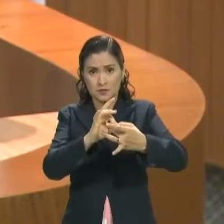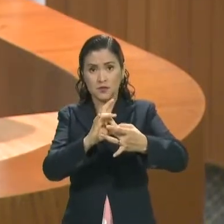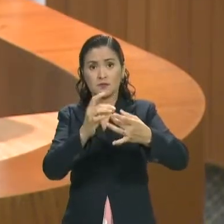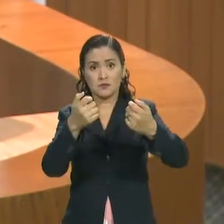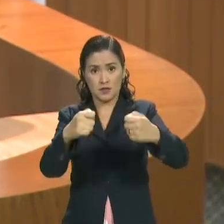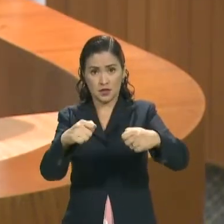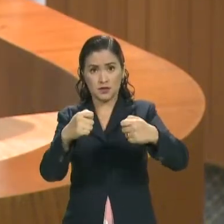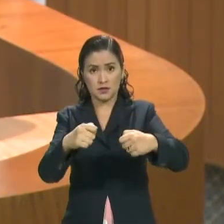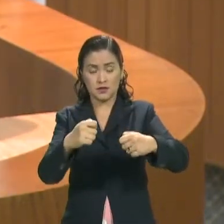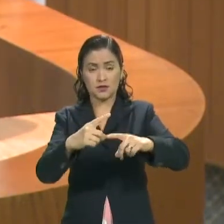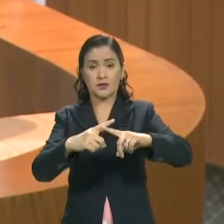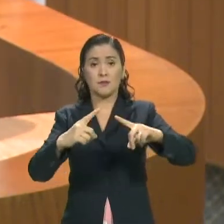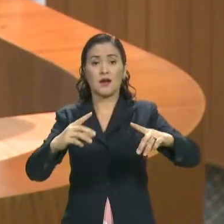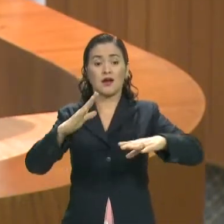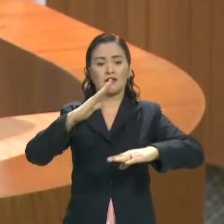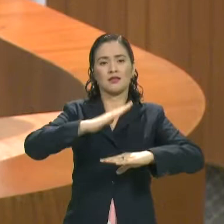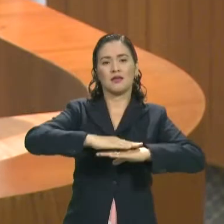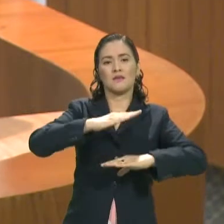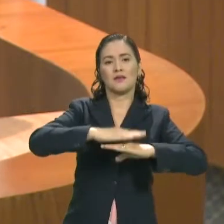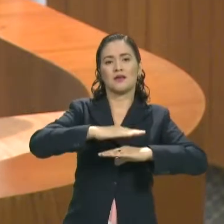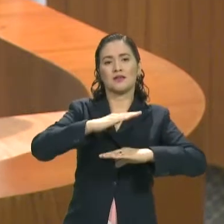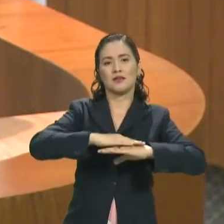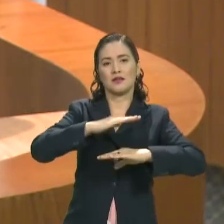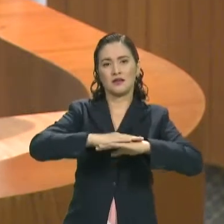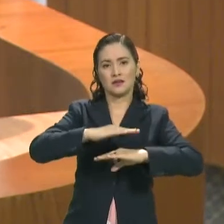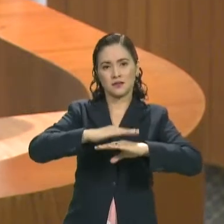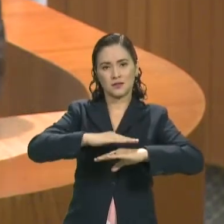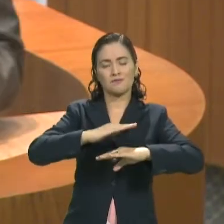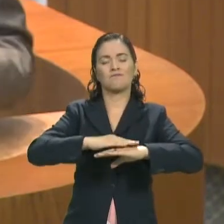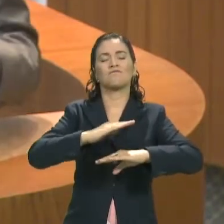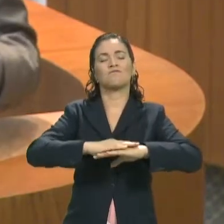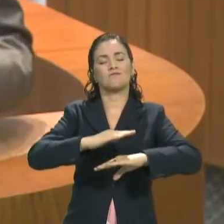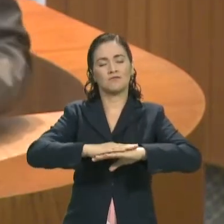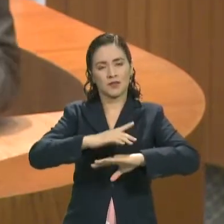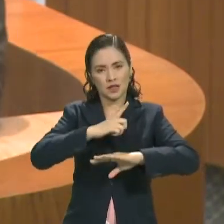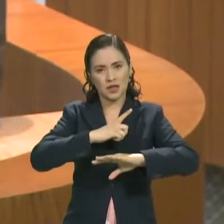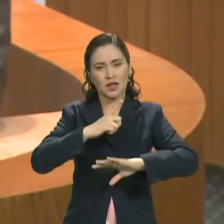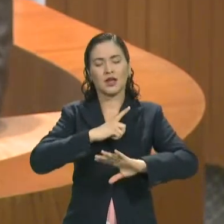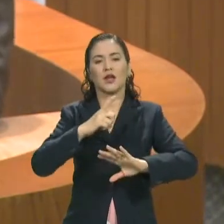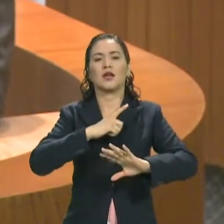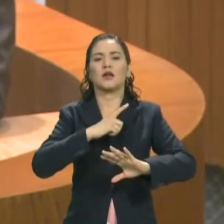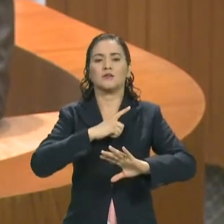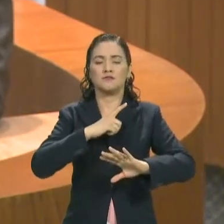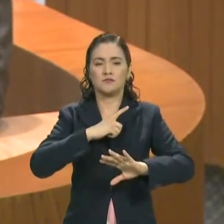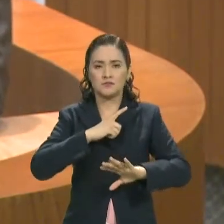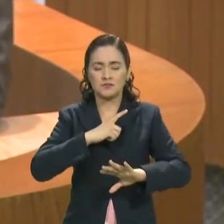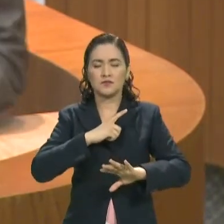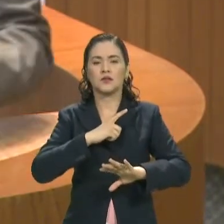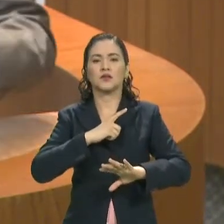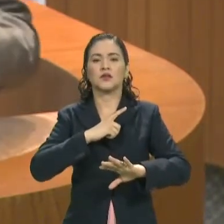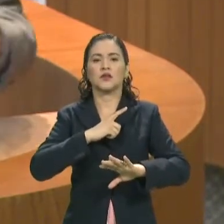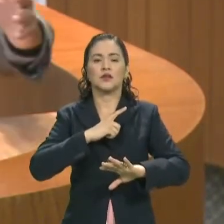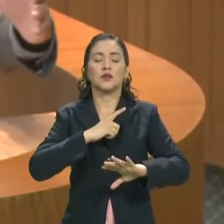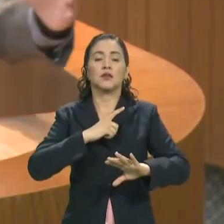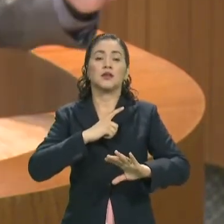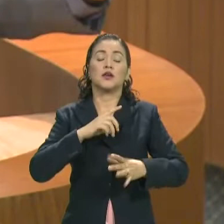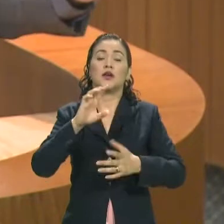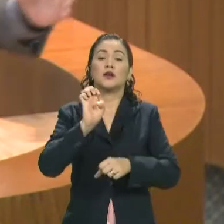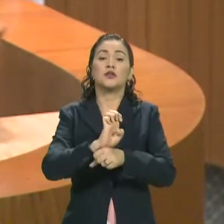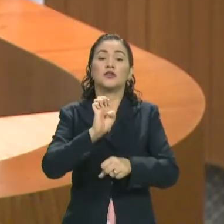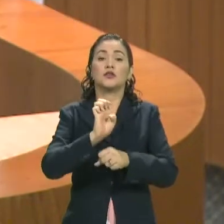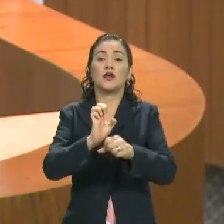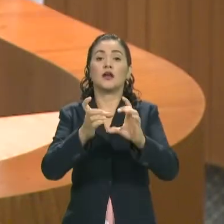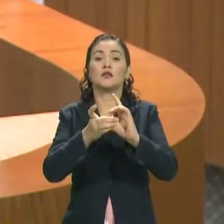faz parte do nosso ordenamento jurídico para garantir o Estado democrático de direito. Mas a harmonia entre